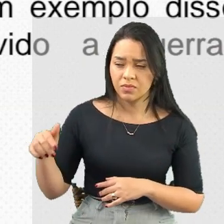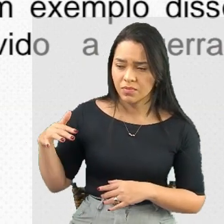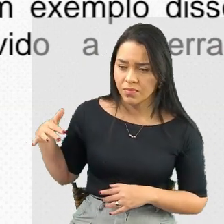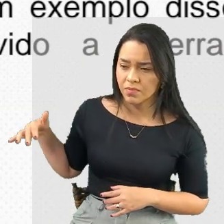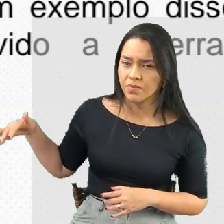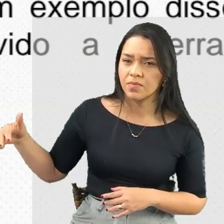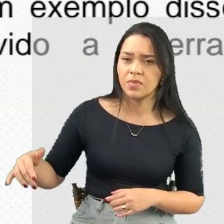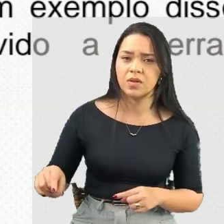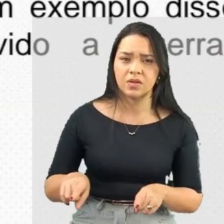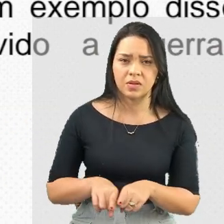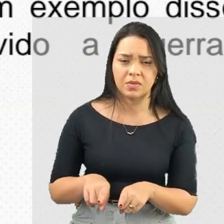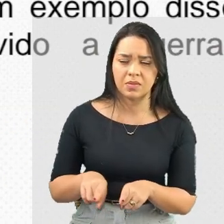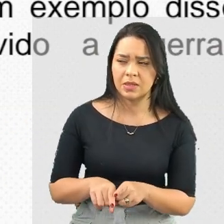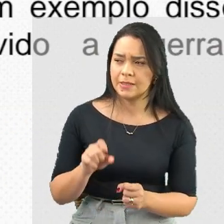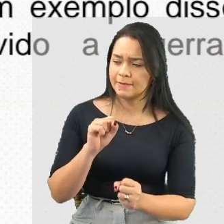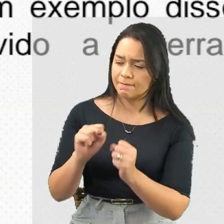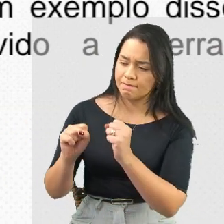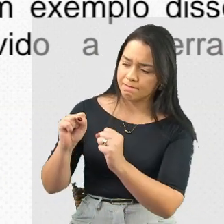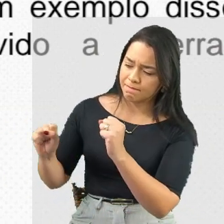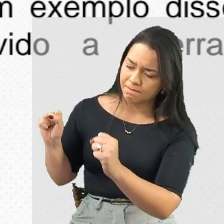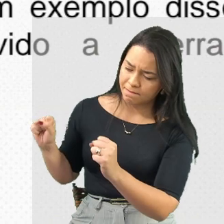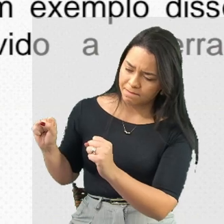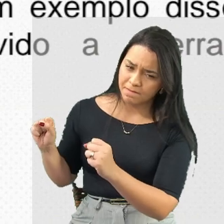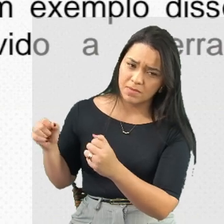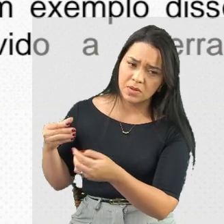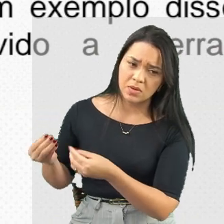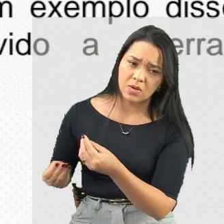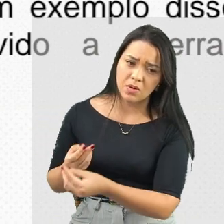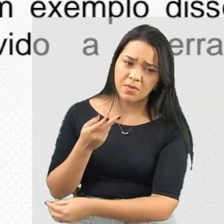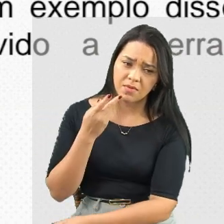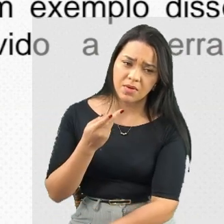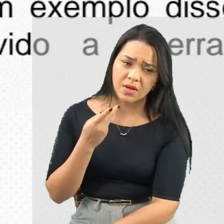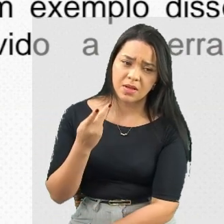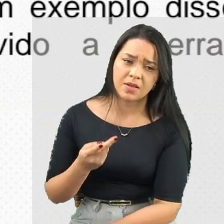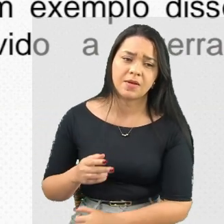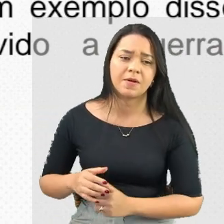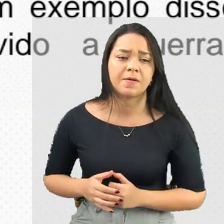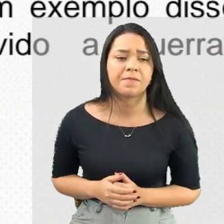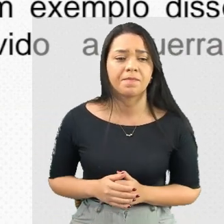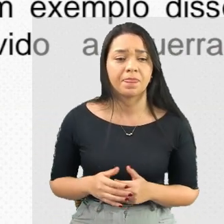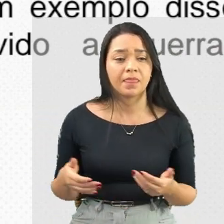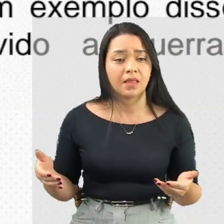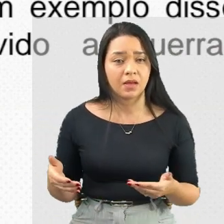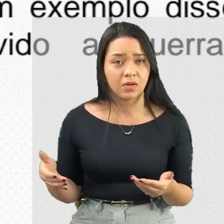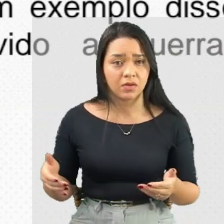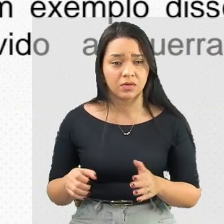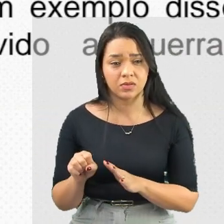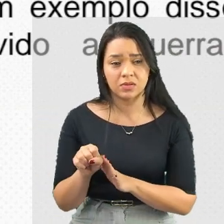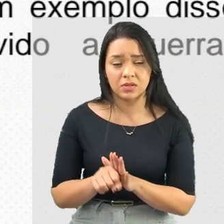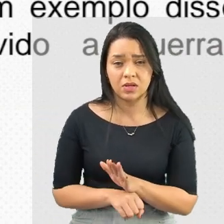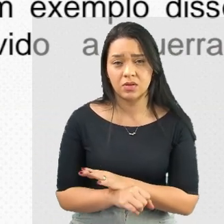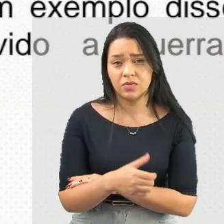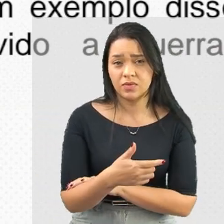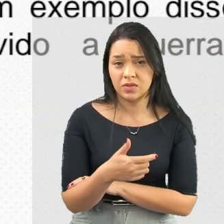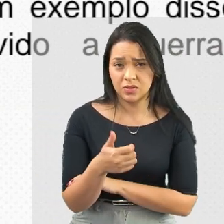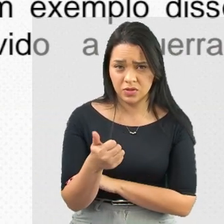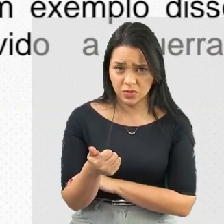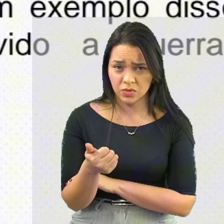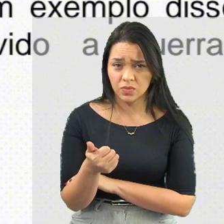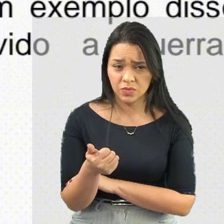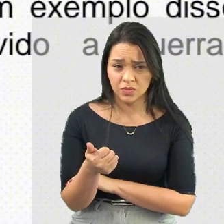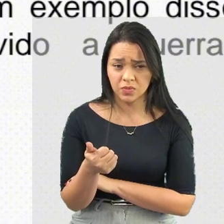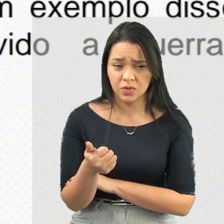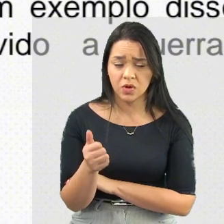né? Saquearem e tocarem o terror, como a gente gosta de falar no popular. Agora, mais no século XX e no século XXI,